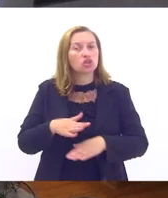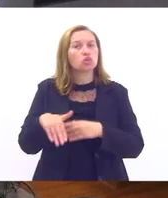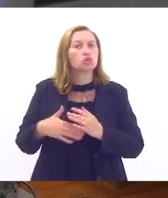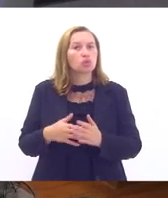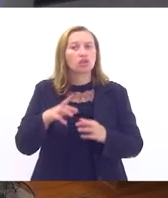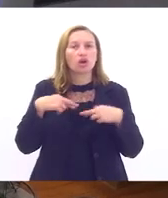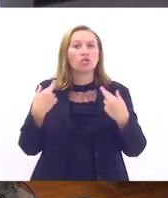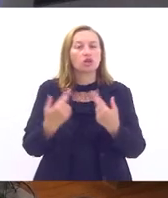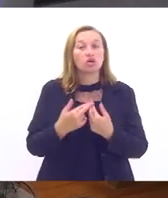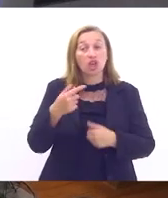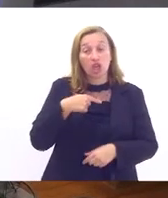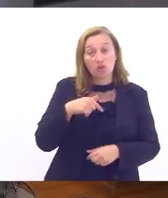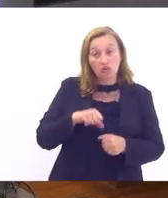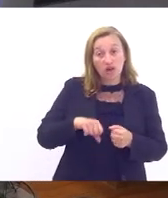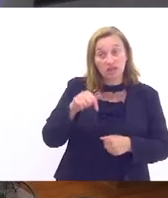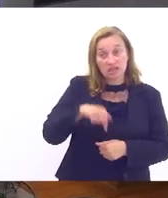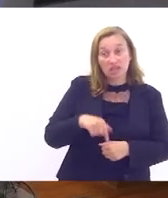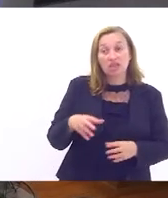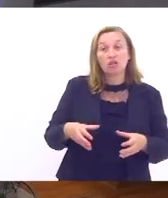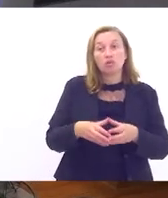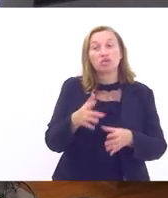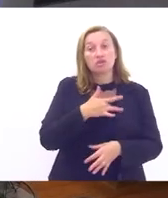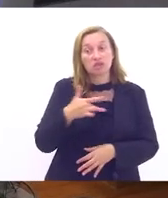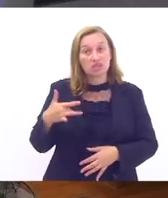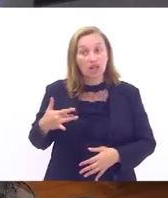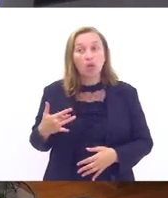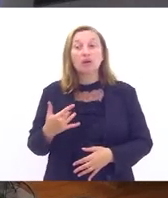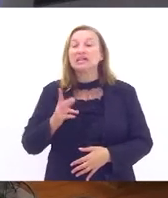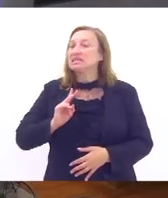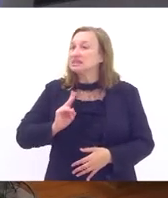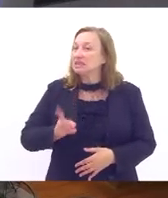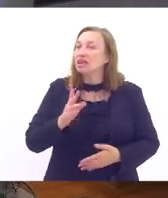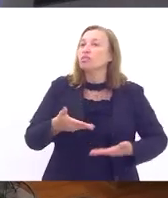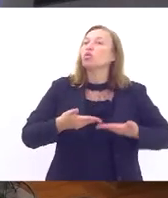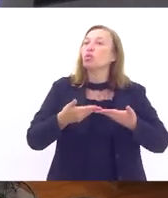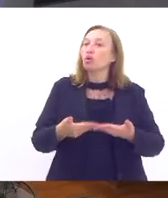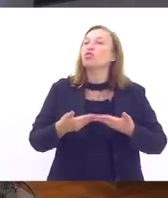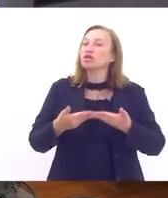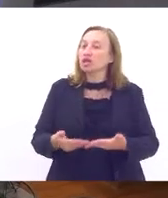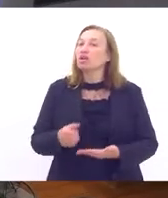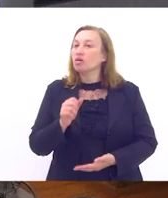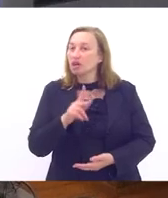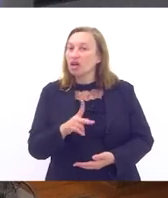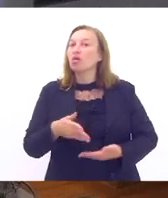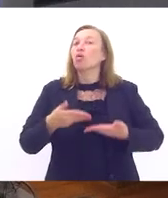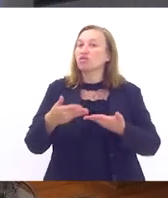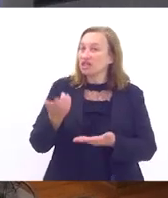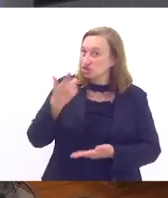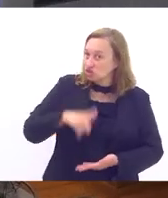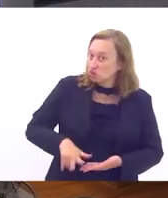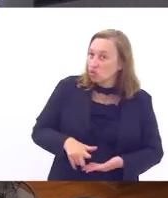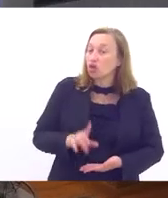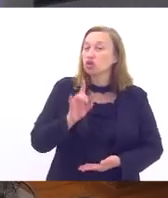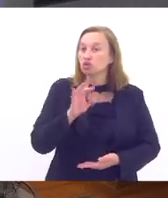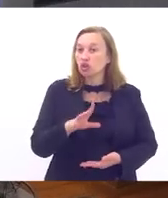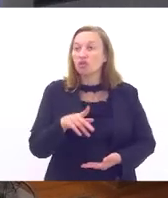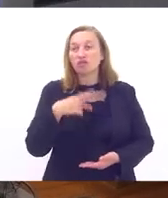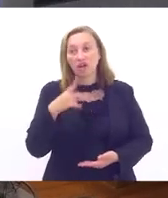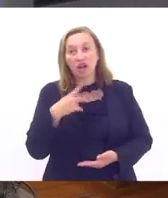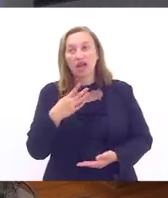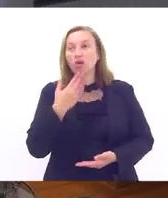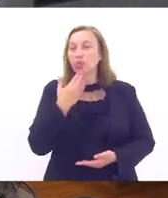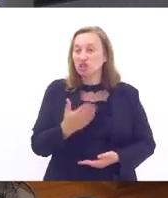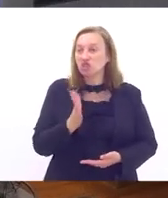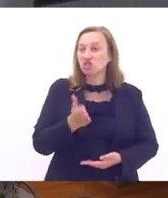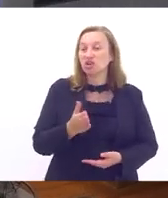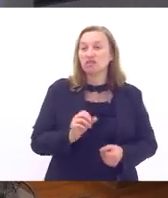audiências que eu fazia aqui na Comissão de Saúde. Eu sempre convidei, tá? Vou convidar novamente, só justificar que esse pedido foi